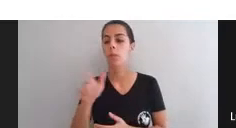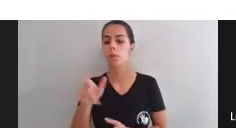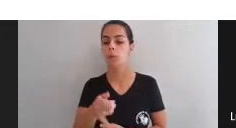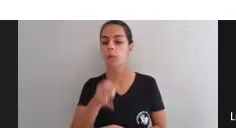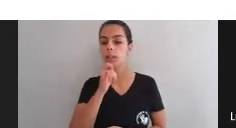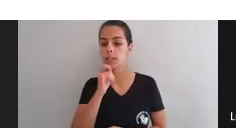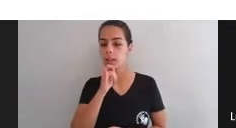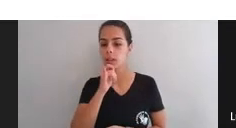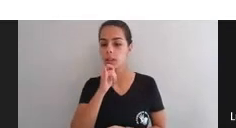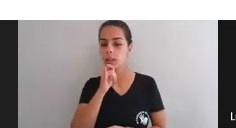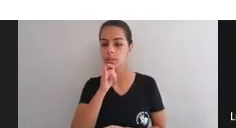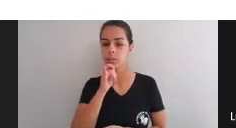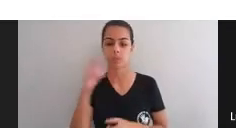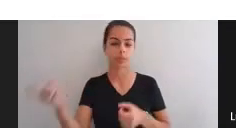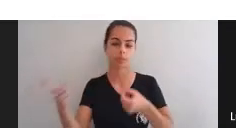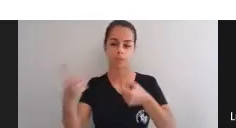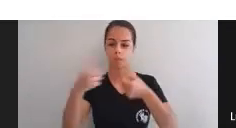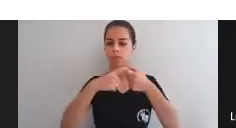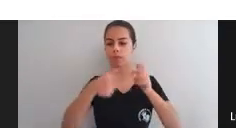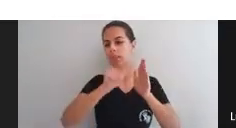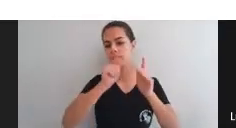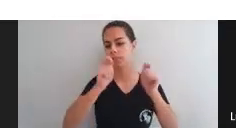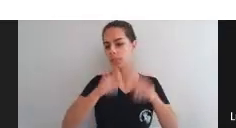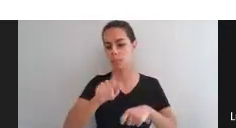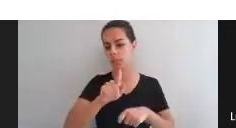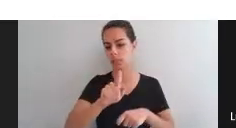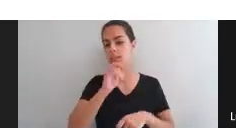processo irreversível, a menos que a gente coloque trabalho,